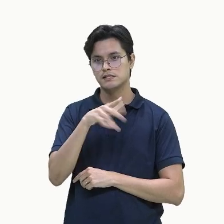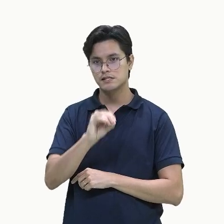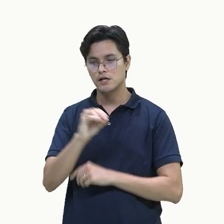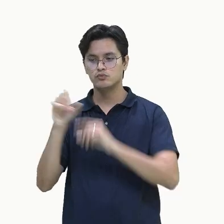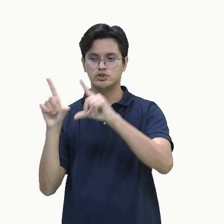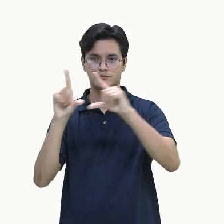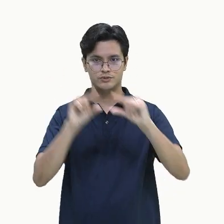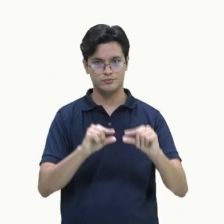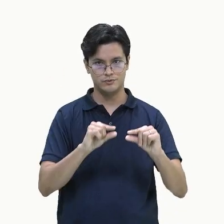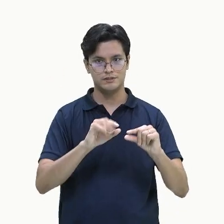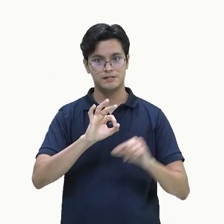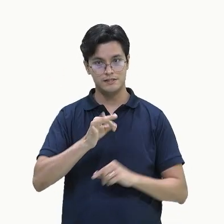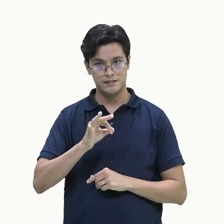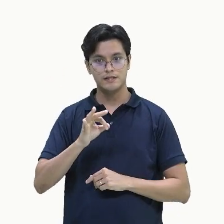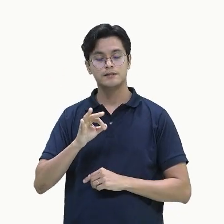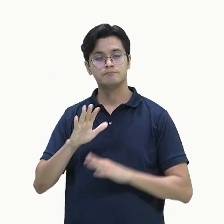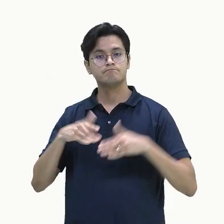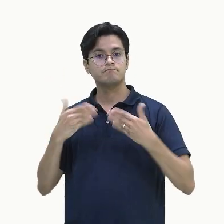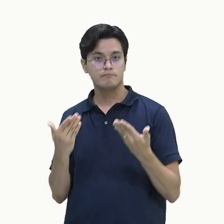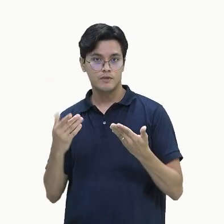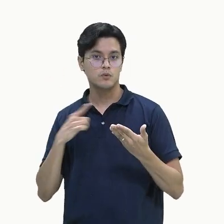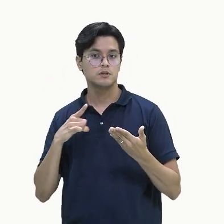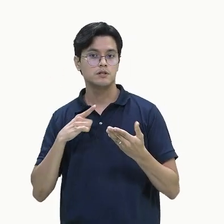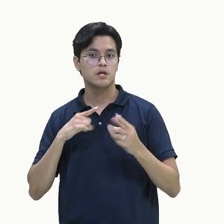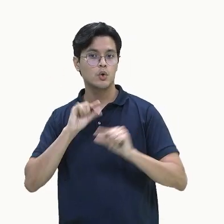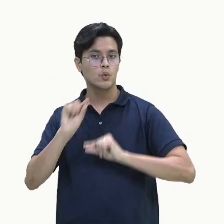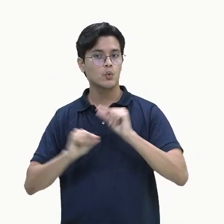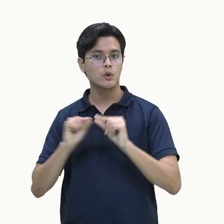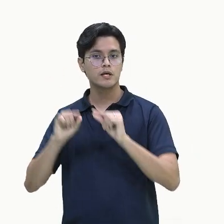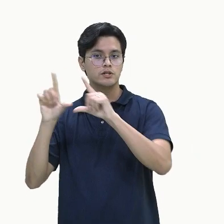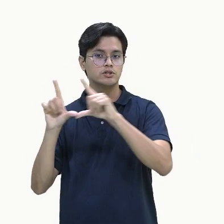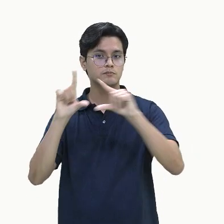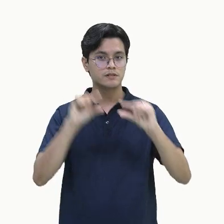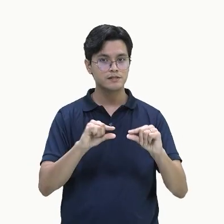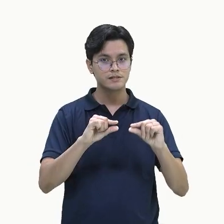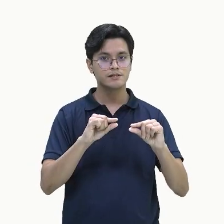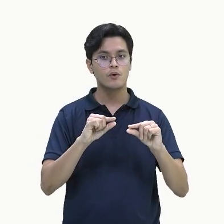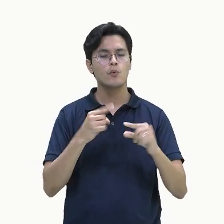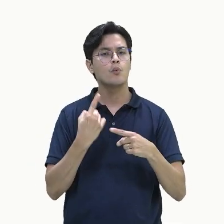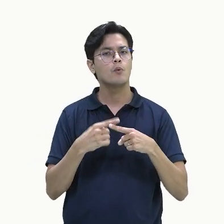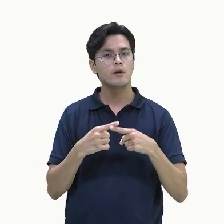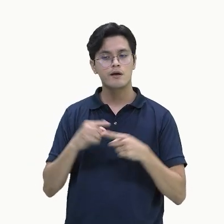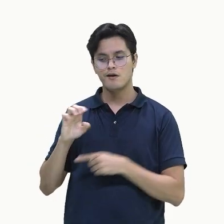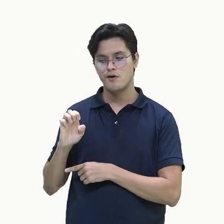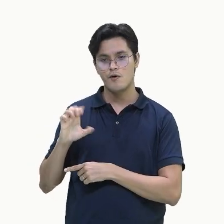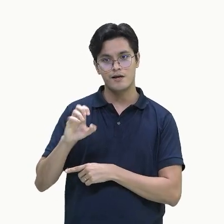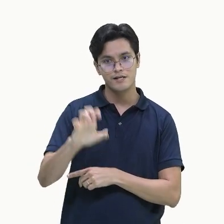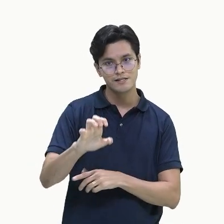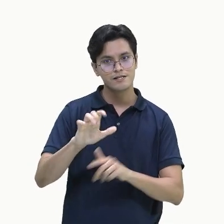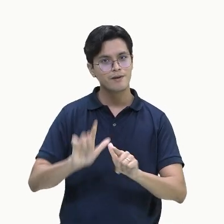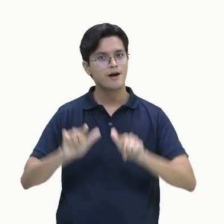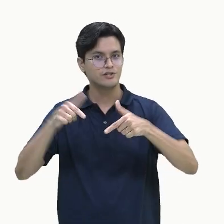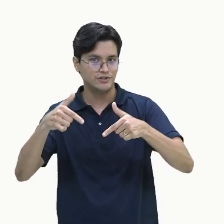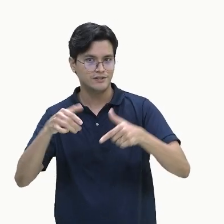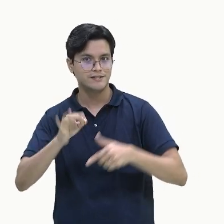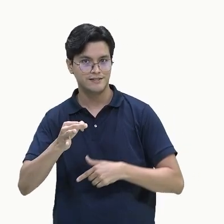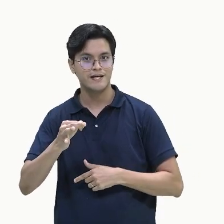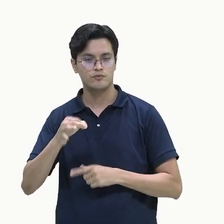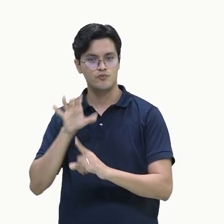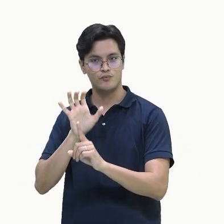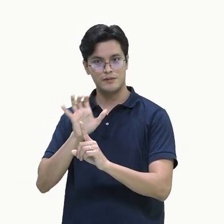ocorrer. Então, nós teremos aí uma diminuição porque a enzima está atuando ali, tá? Então, é importante